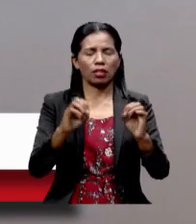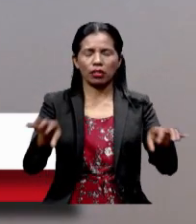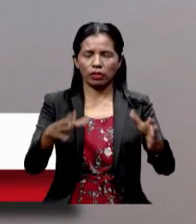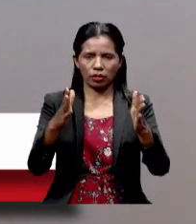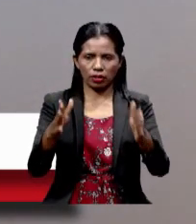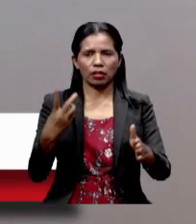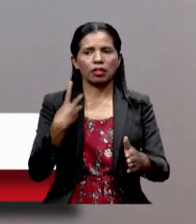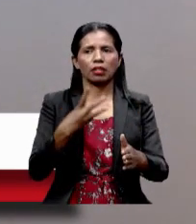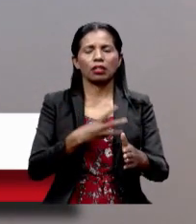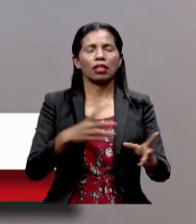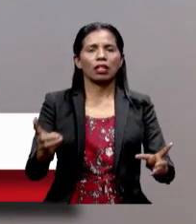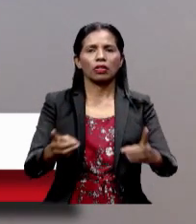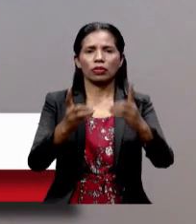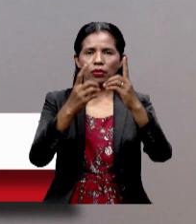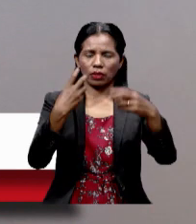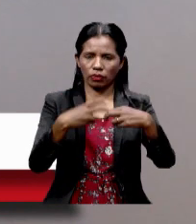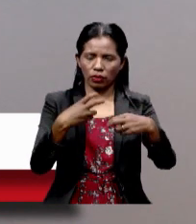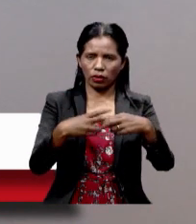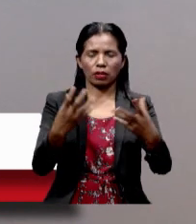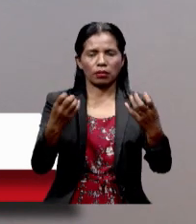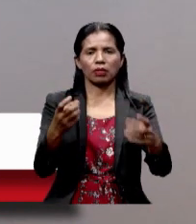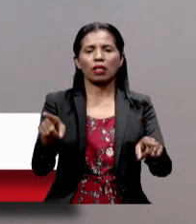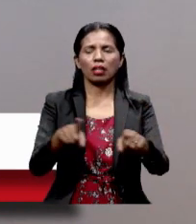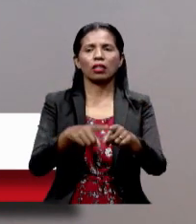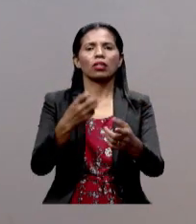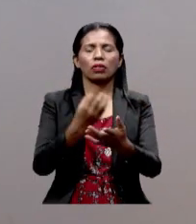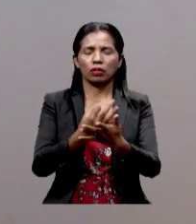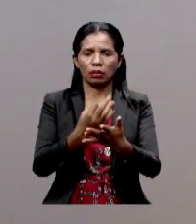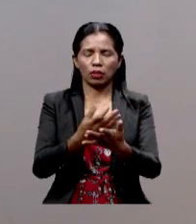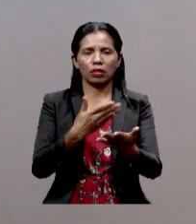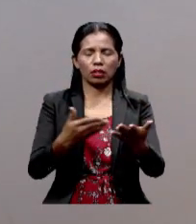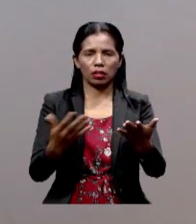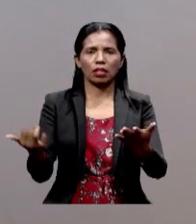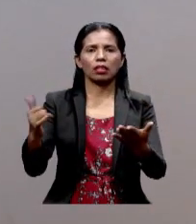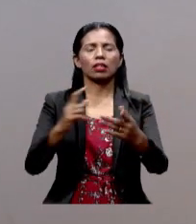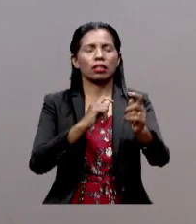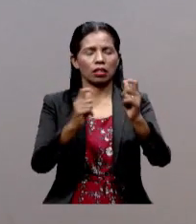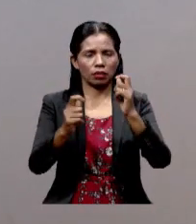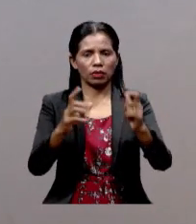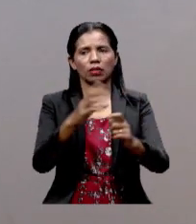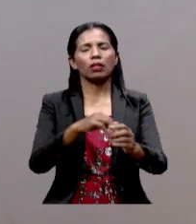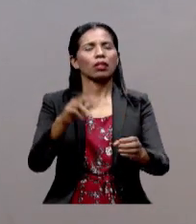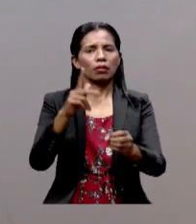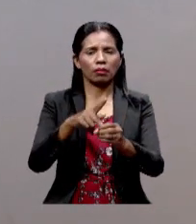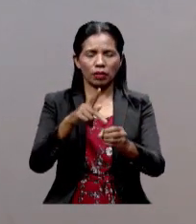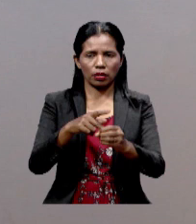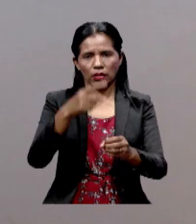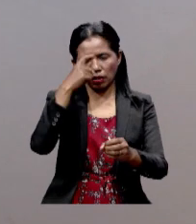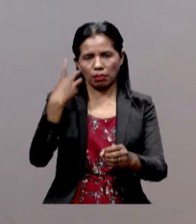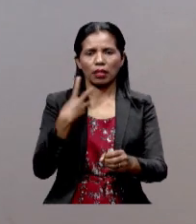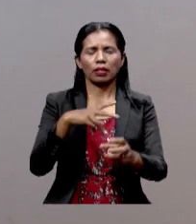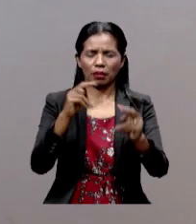a enfrentar dificuldades valores nesse orçamento e nas facilidades nesse transporte e nos combustíveis, né? Também te